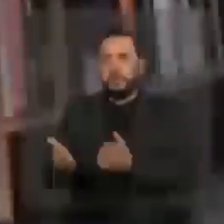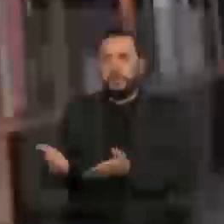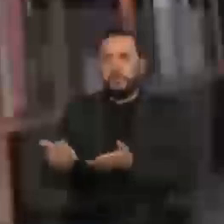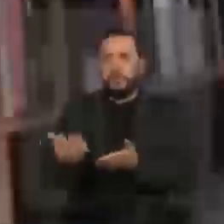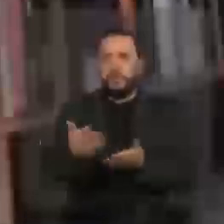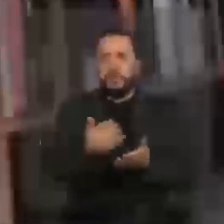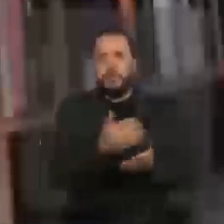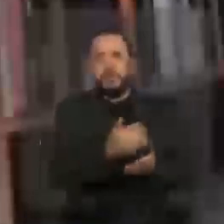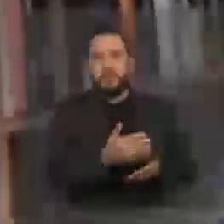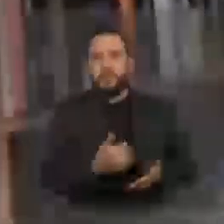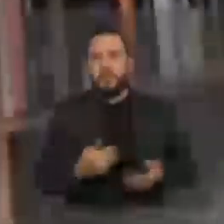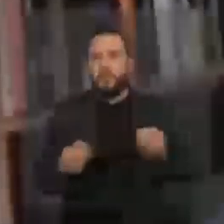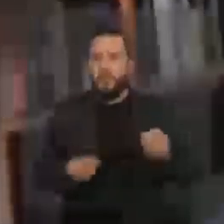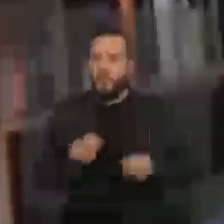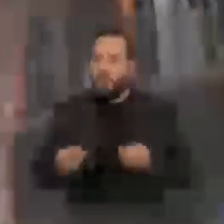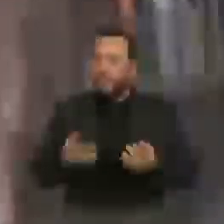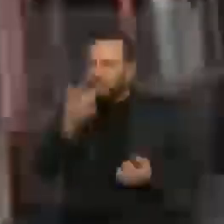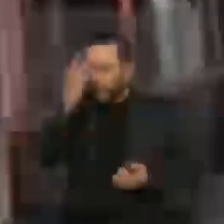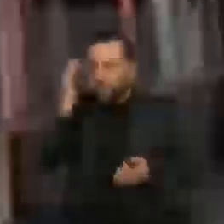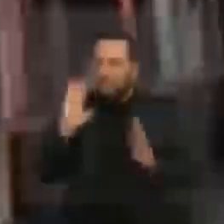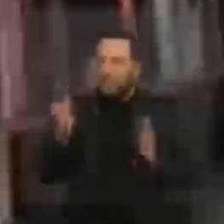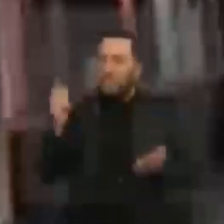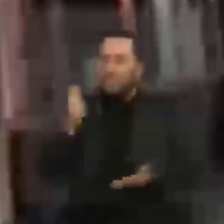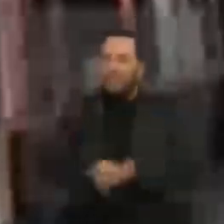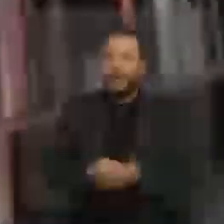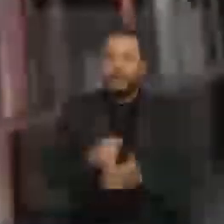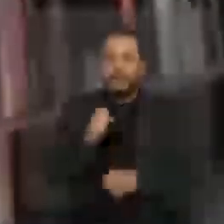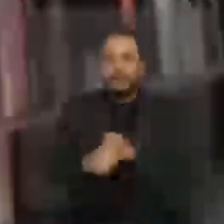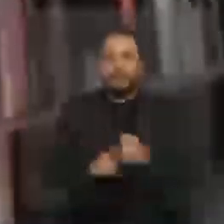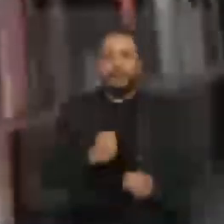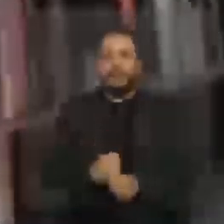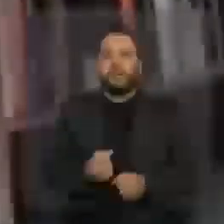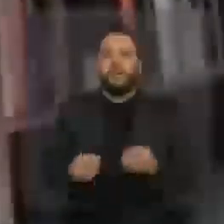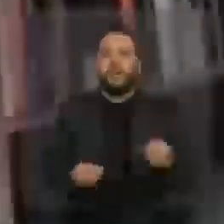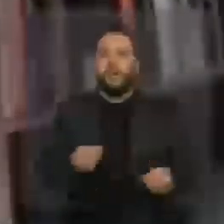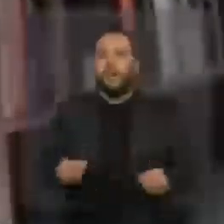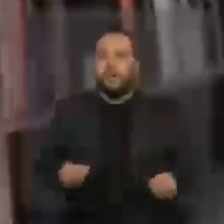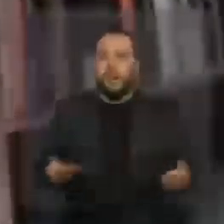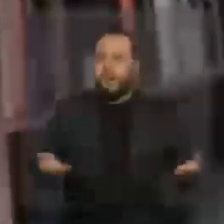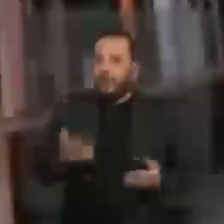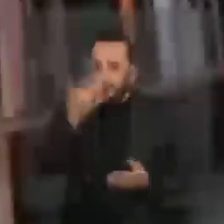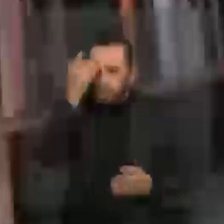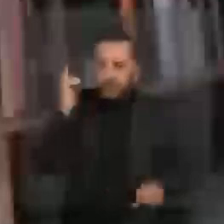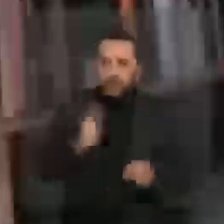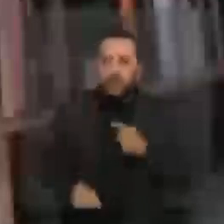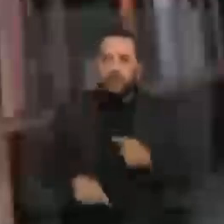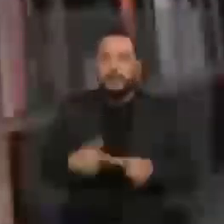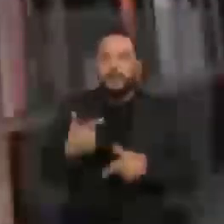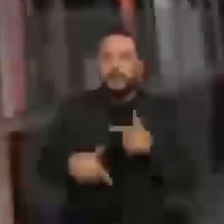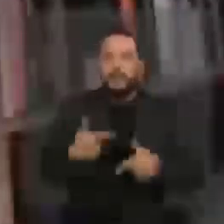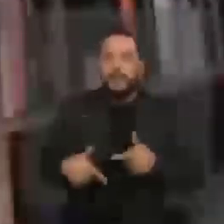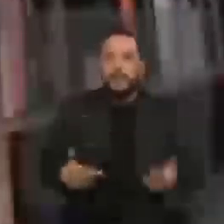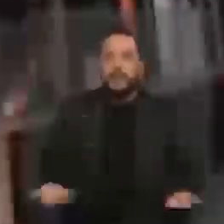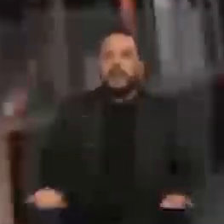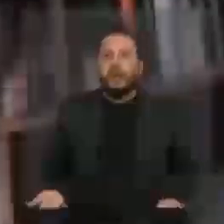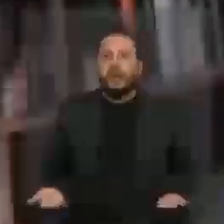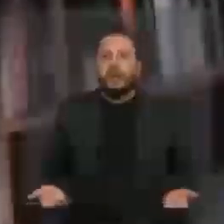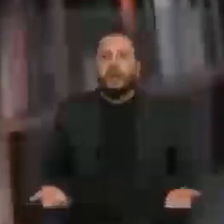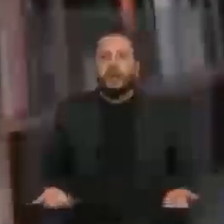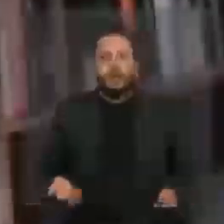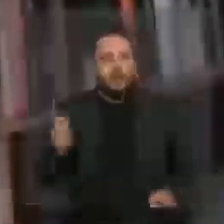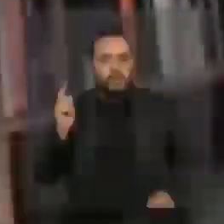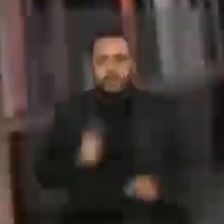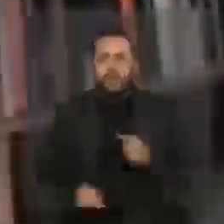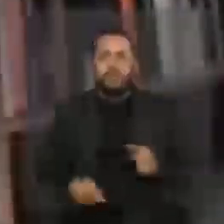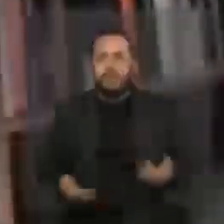já tinha feito o pagamento referente ao ano todo, com as pessoas proibidas de usar as calçadas, de exercer